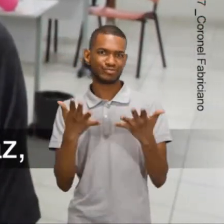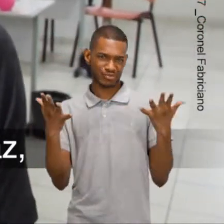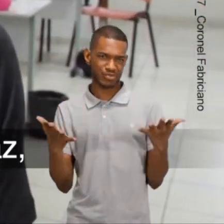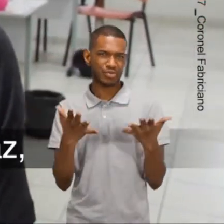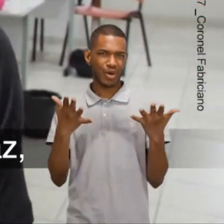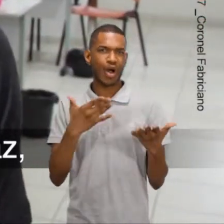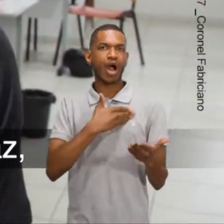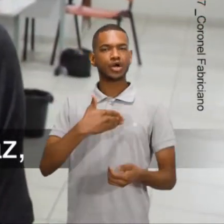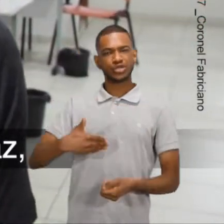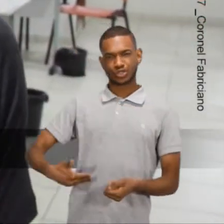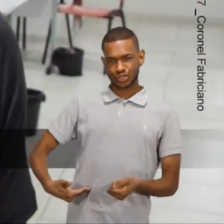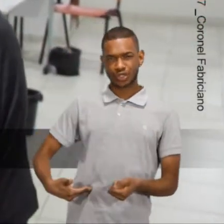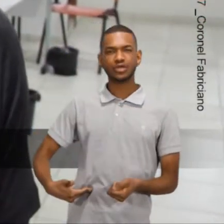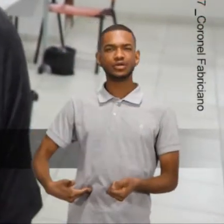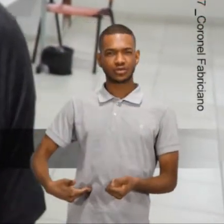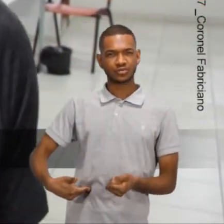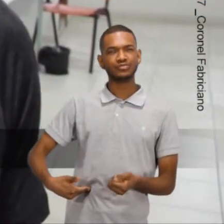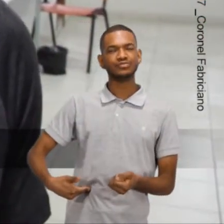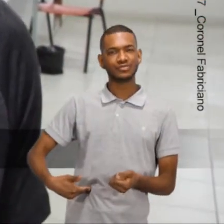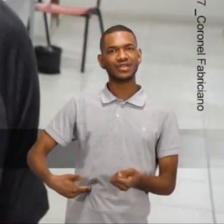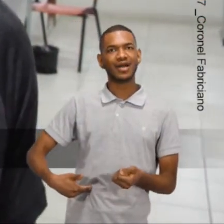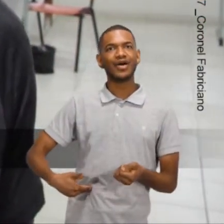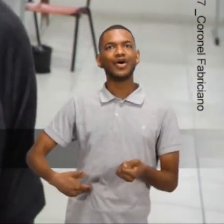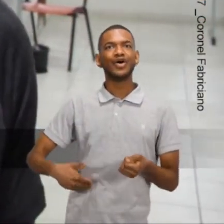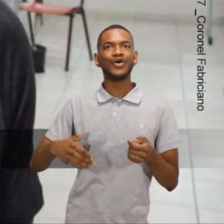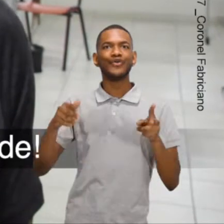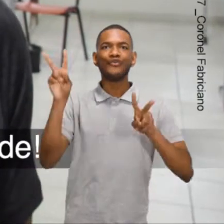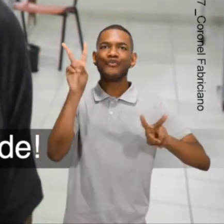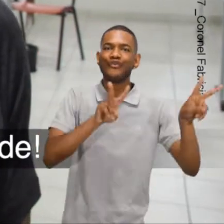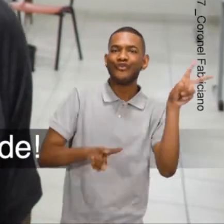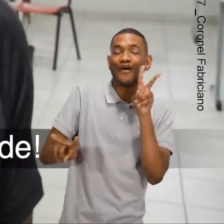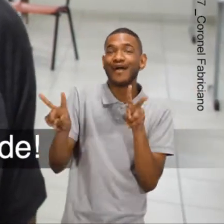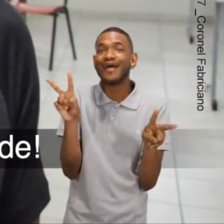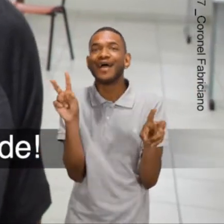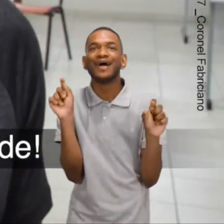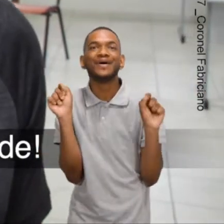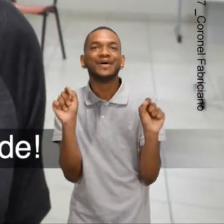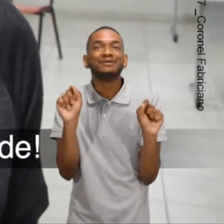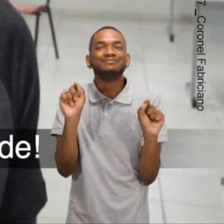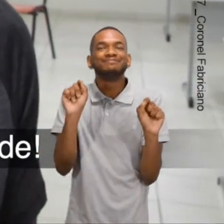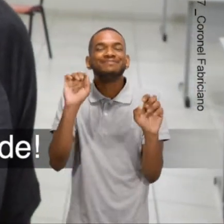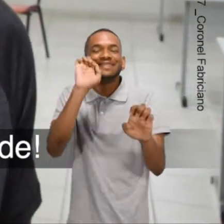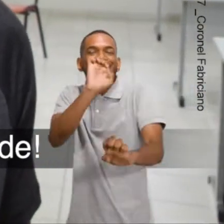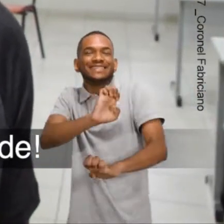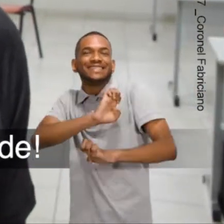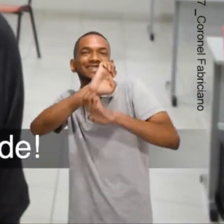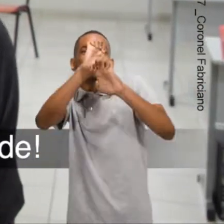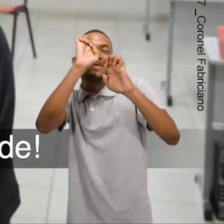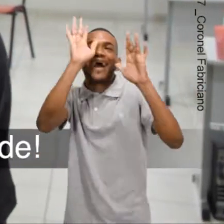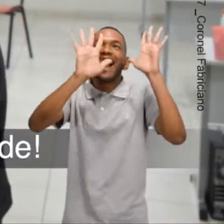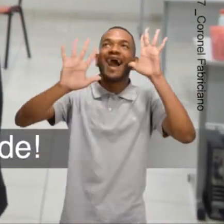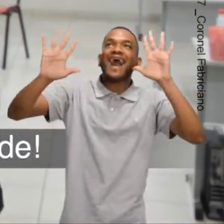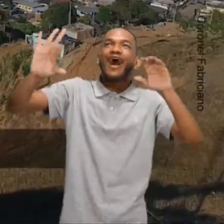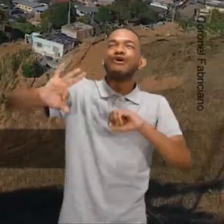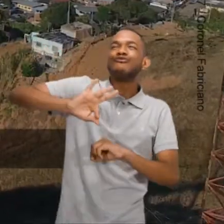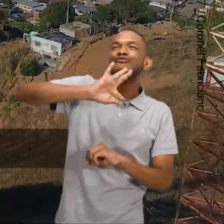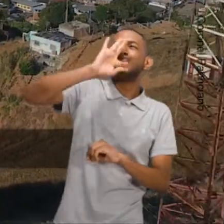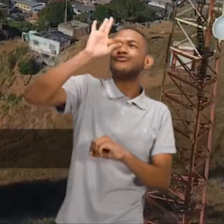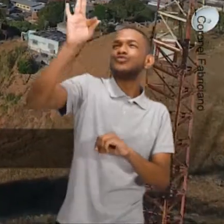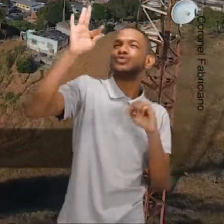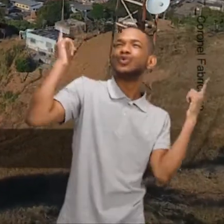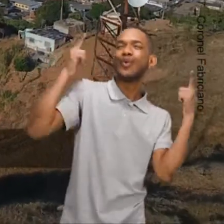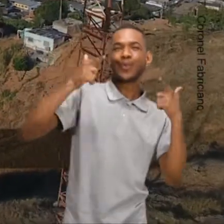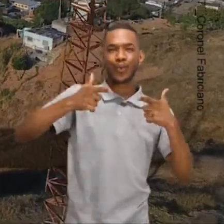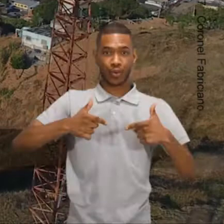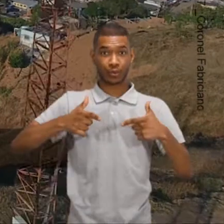da gestão que ela faz e ela vê com amplitude e com sinceridade um futuro grande para a nossa cidade. No chão